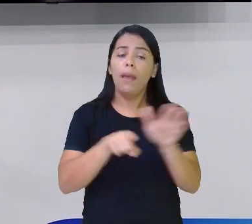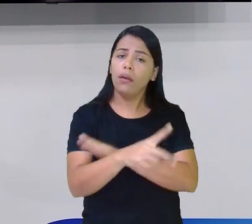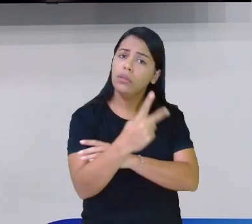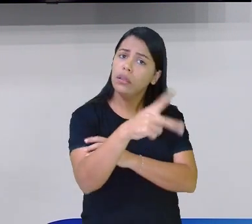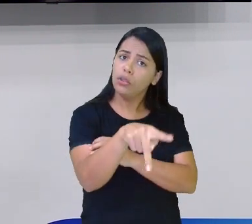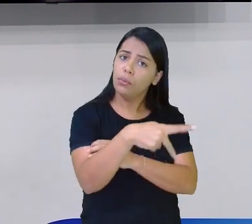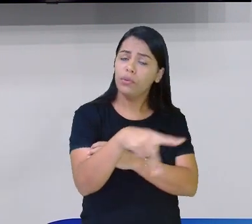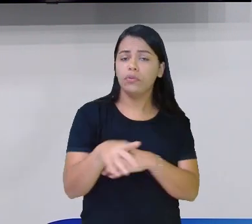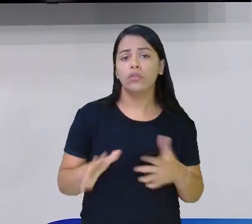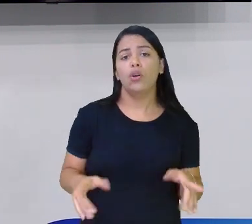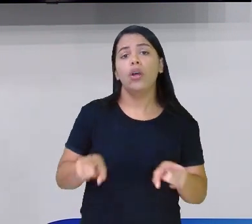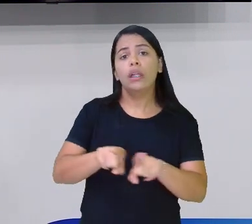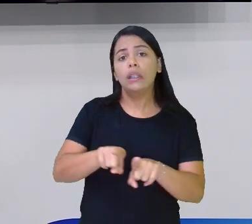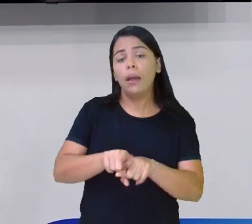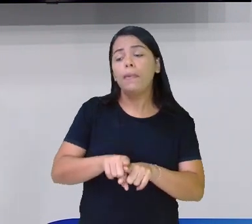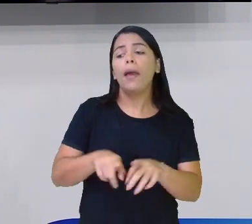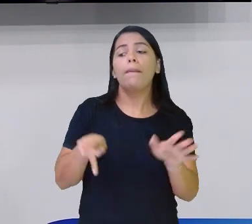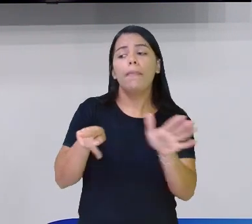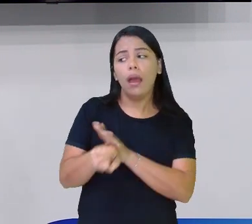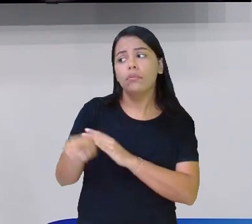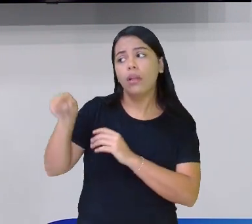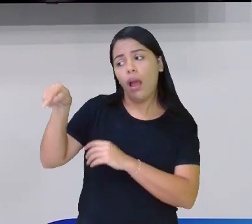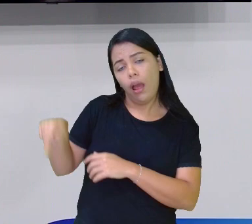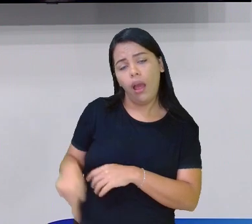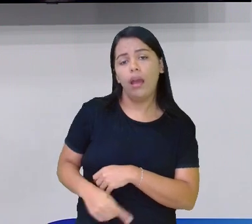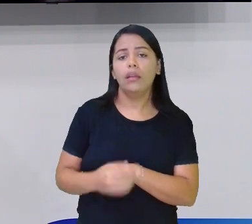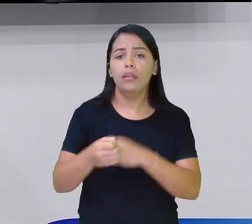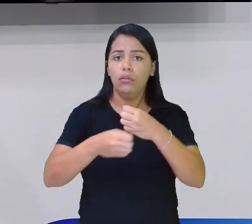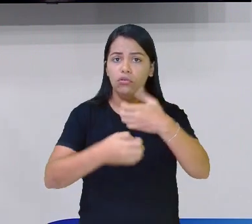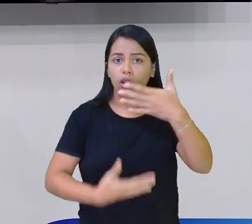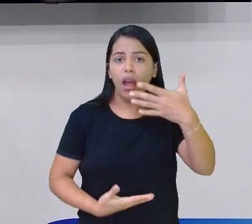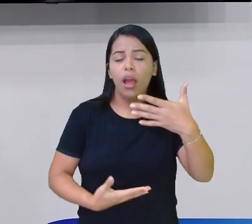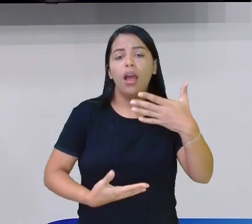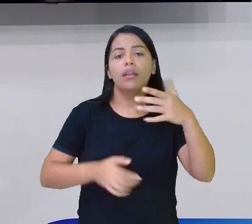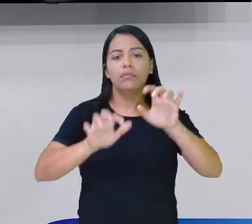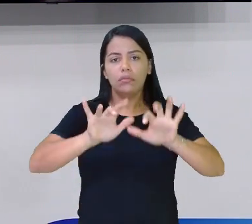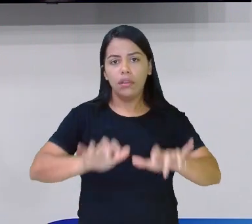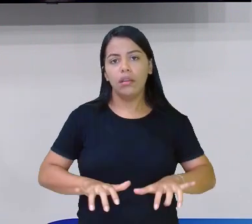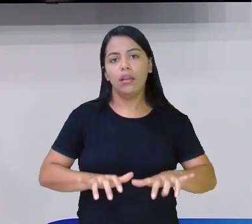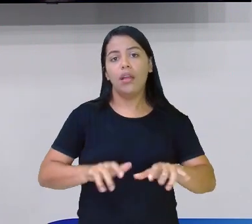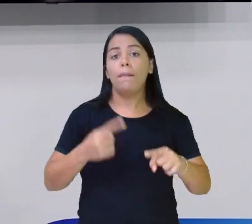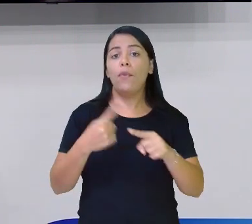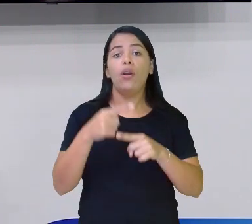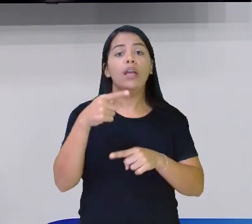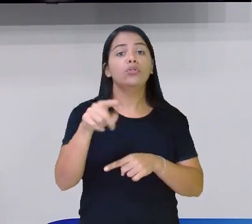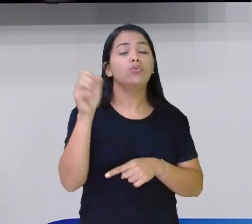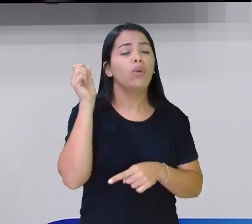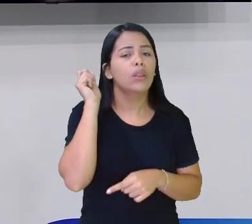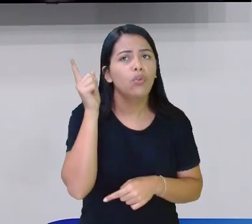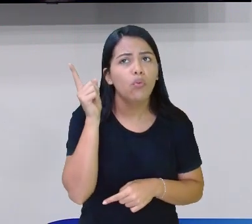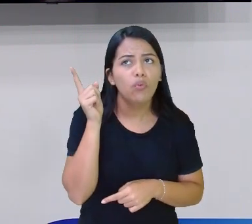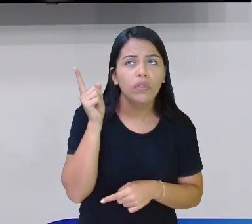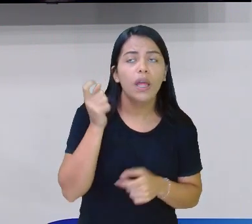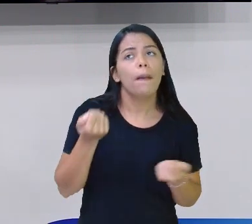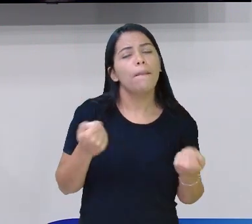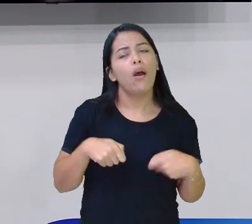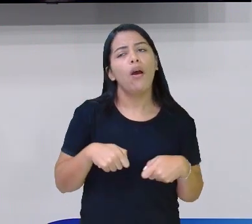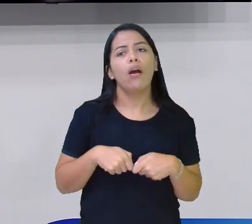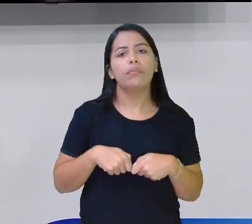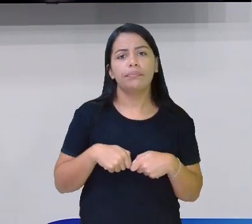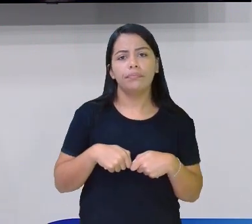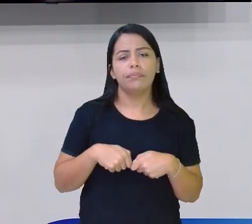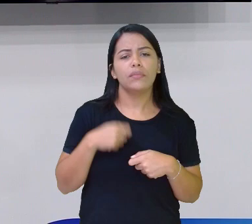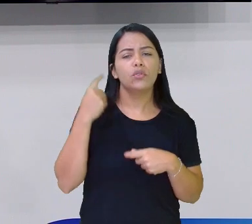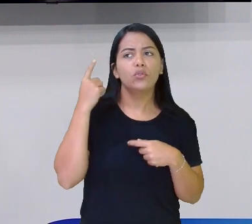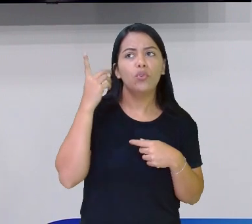no chat, dependendo do que for, mesmo assim ele passa para a gente, porque a tua dúvida pode ser a dúvida de outros estudantes, tá certo? Então, a pergunta